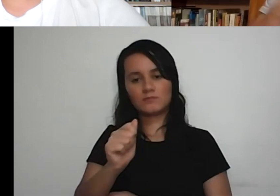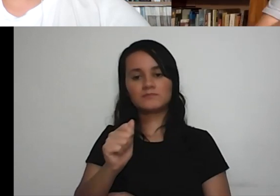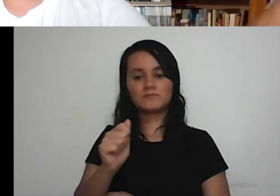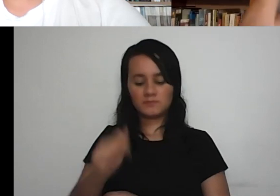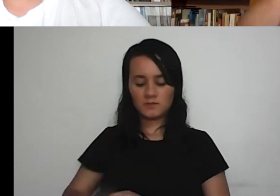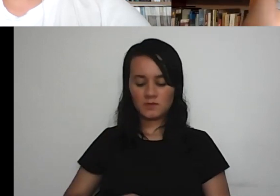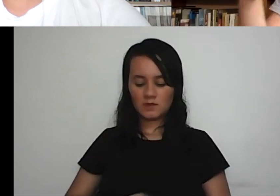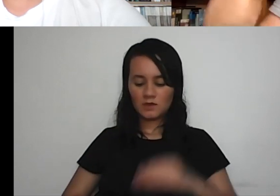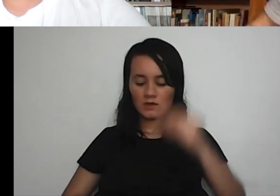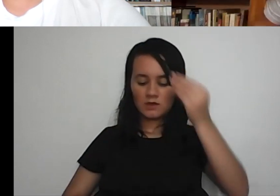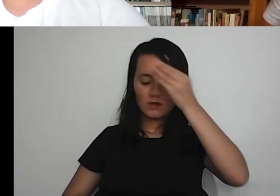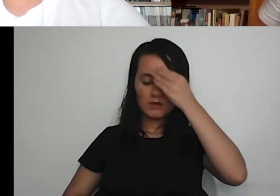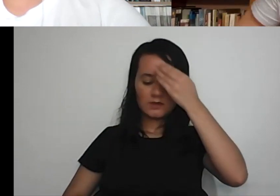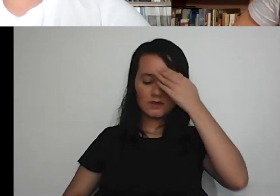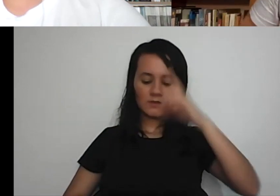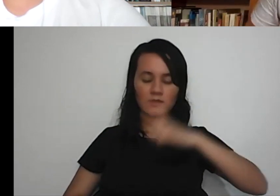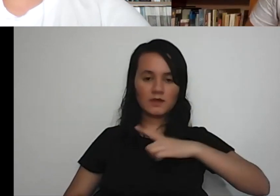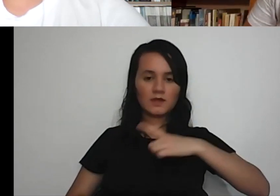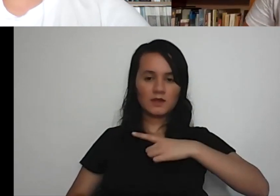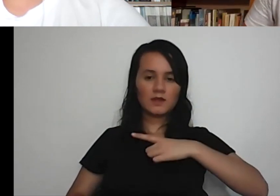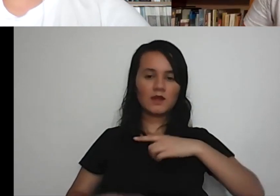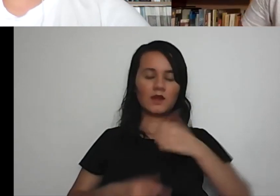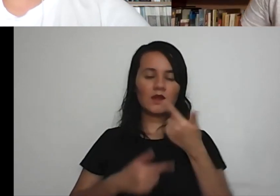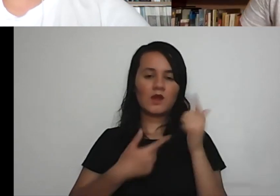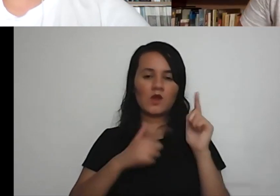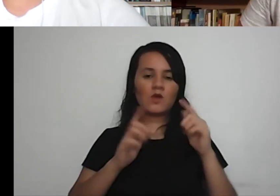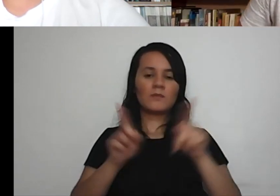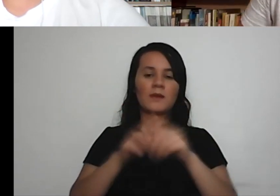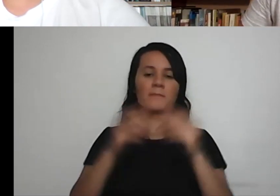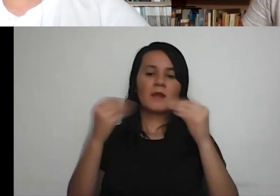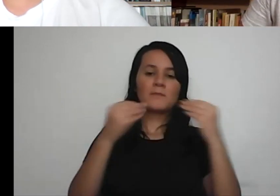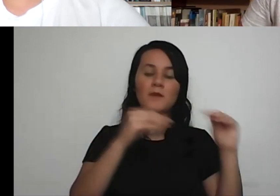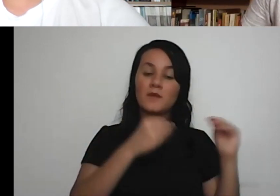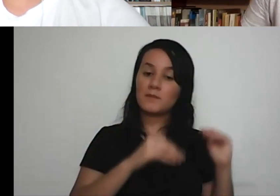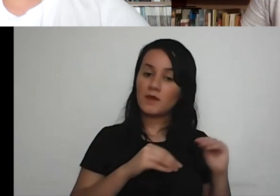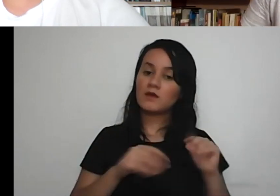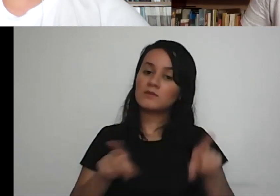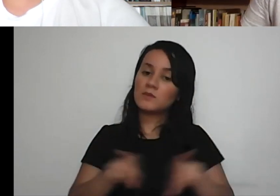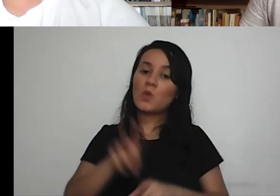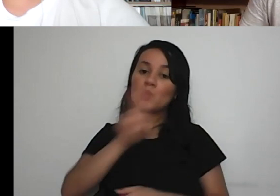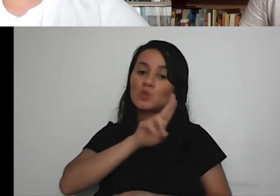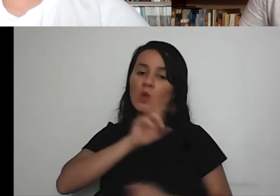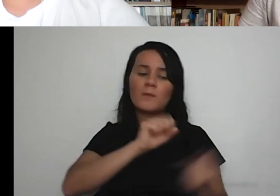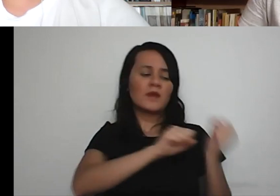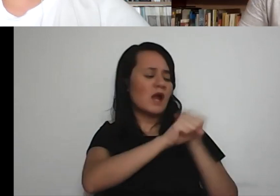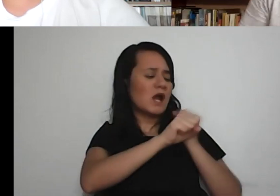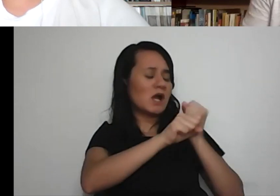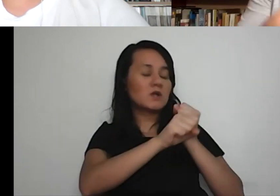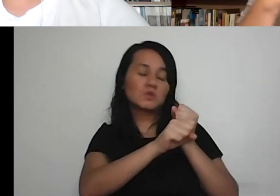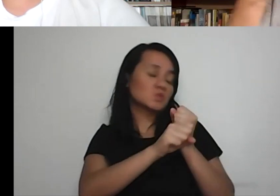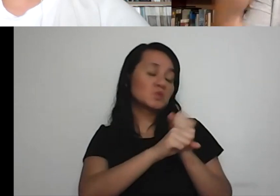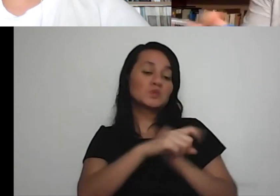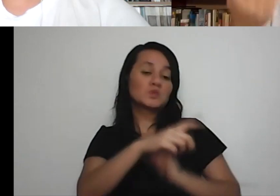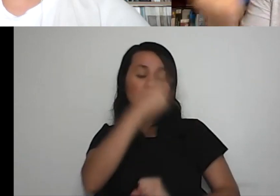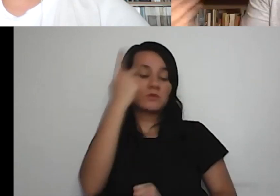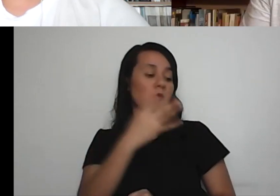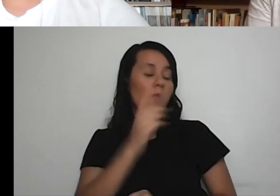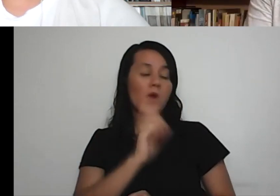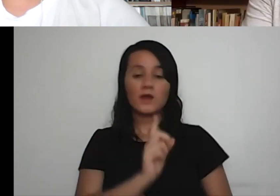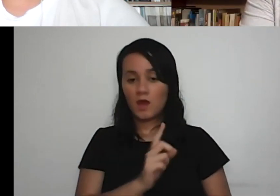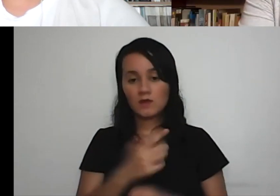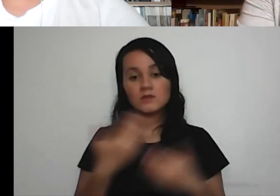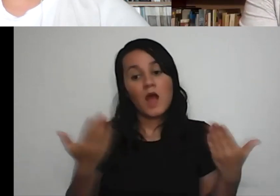Mas, como está em domínio público, outras editoras publicaram também. Né? Mas também é um nome que passou anos sem ser lido, reconhecido, e que